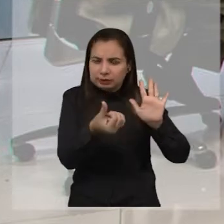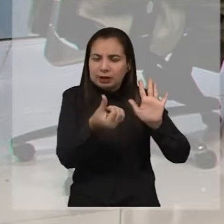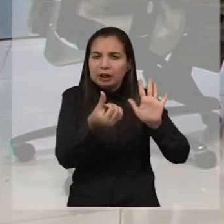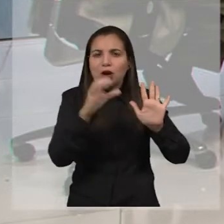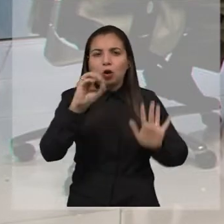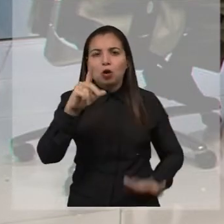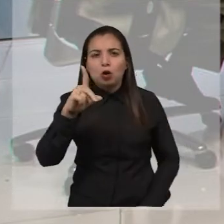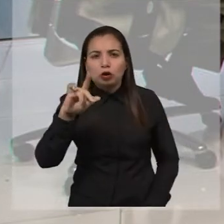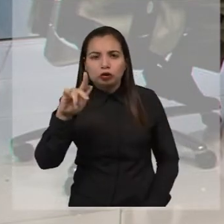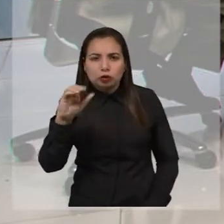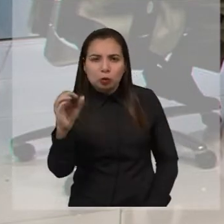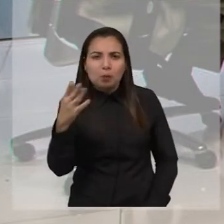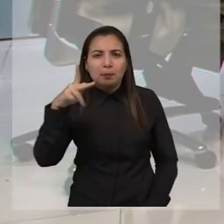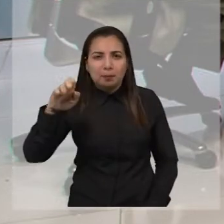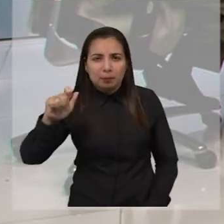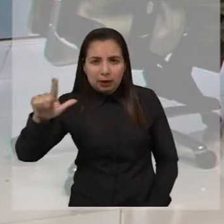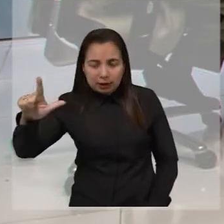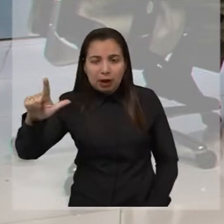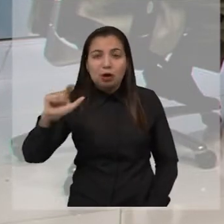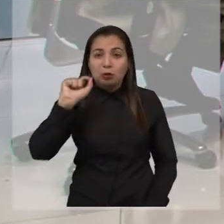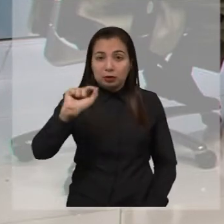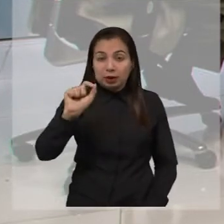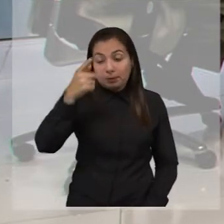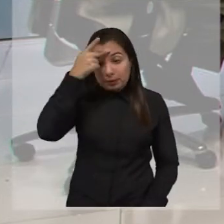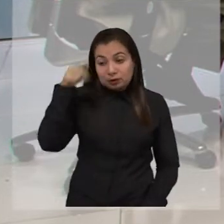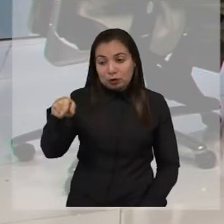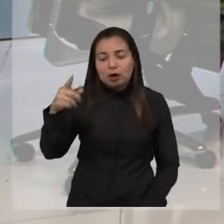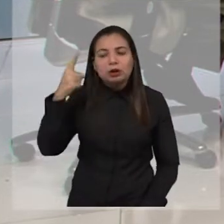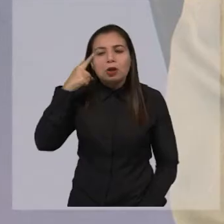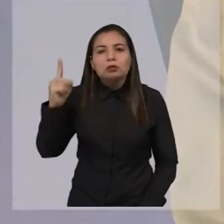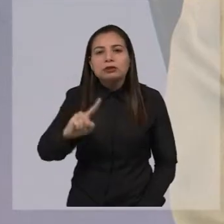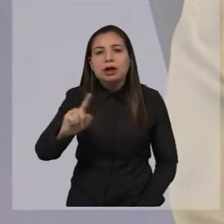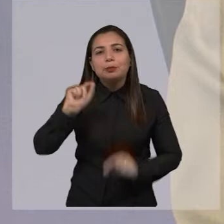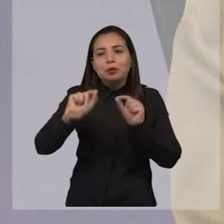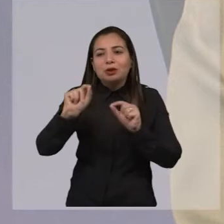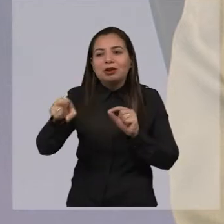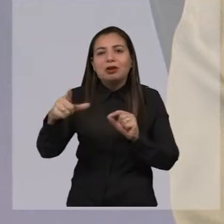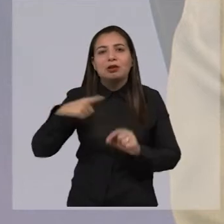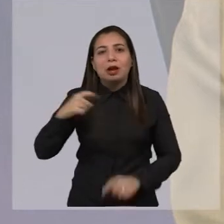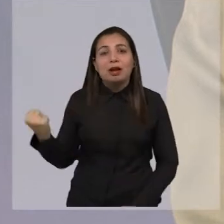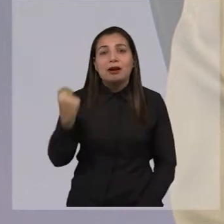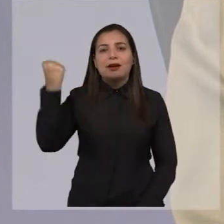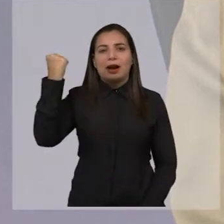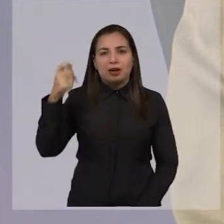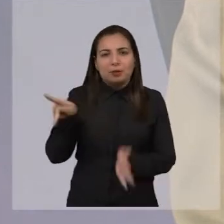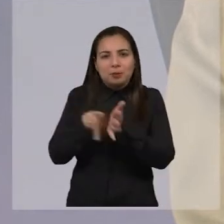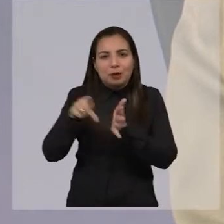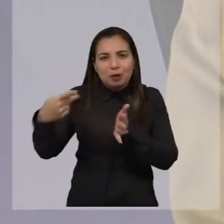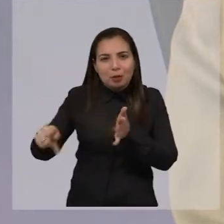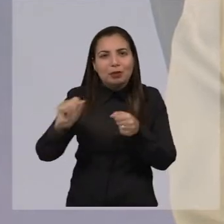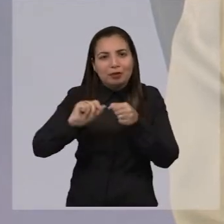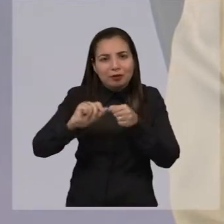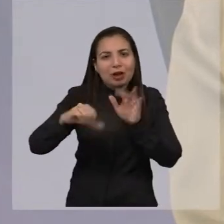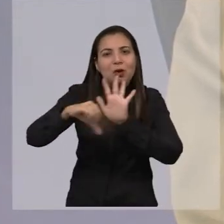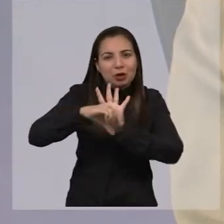Código Penal diz que é inimputável o sujeito que não entende a gravidade da sua conduta, e lá no final, e aquele que mesmo